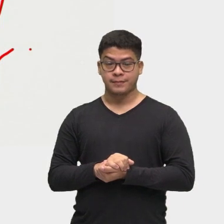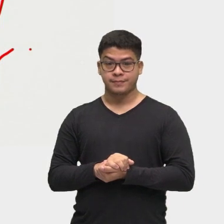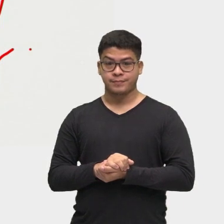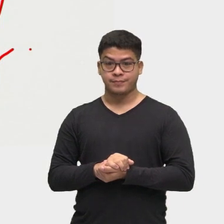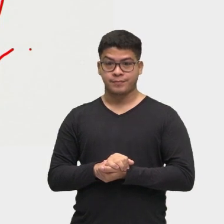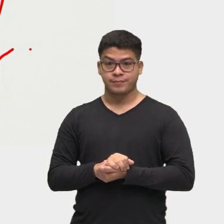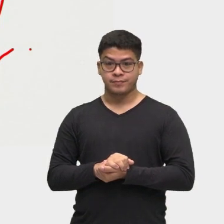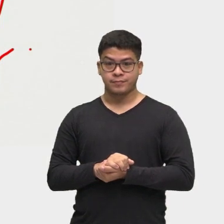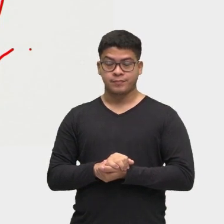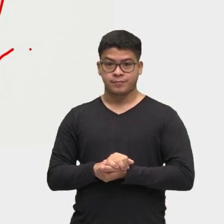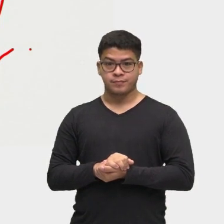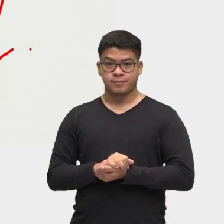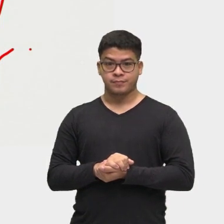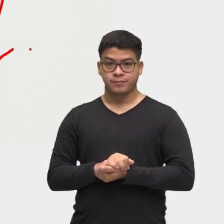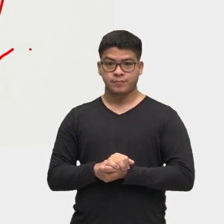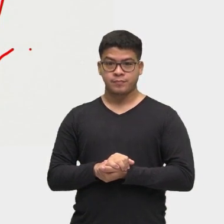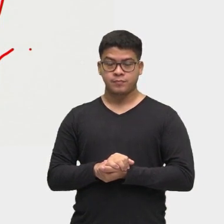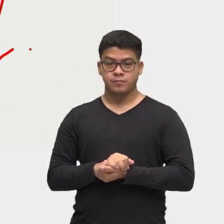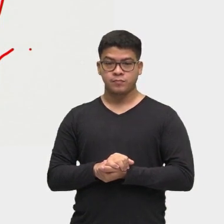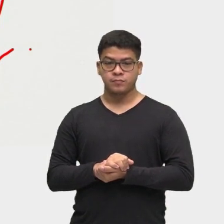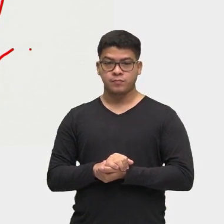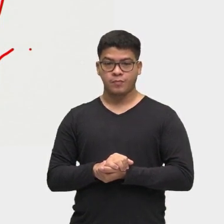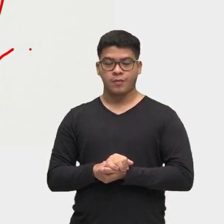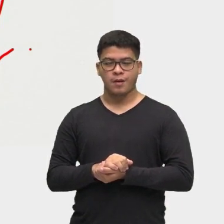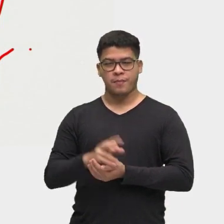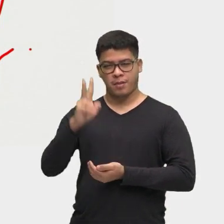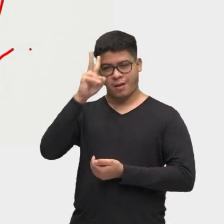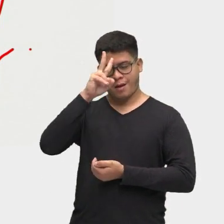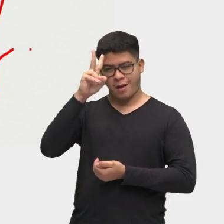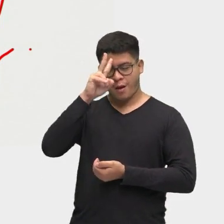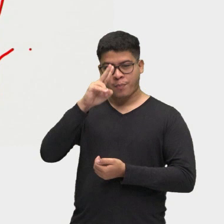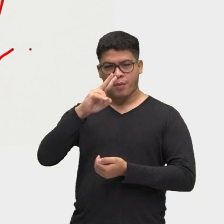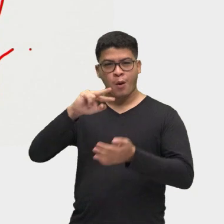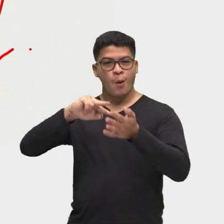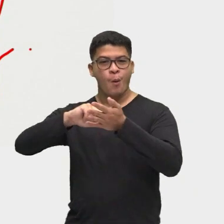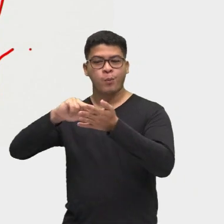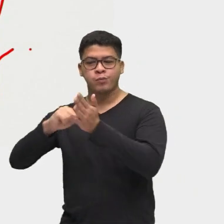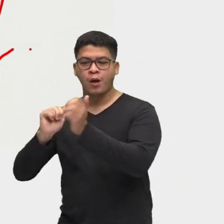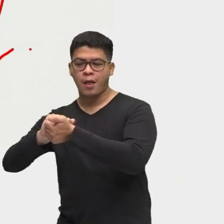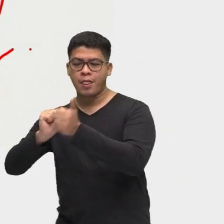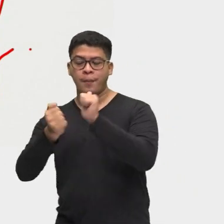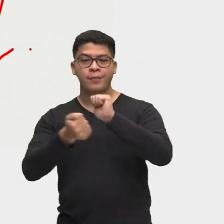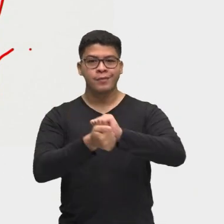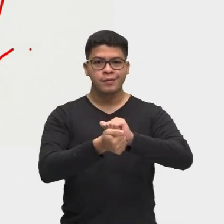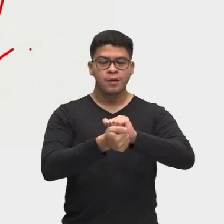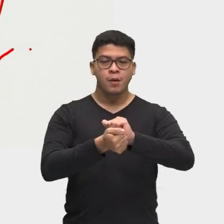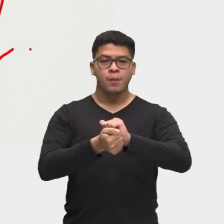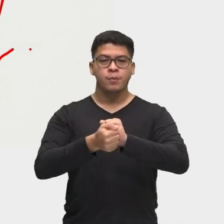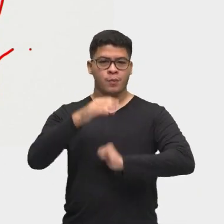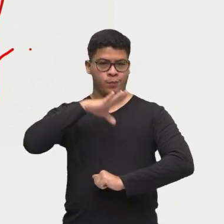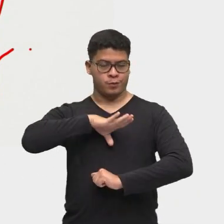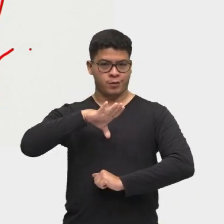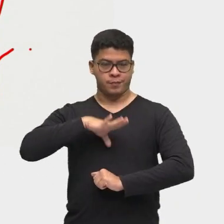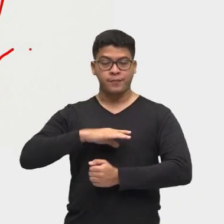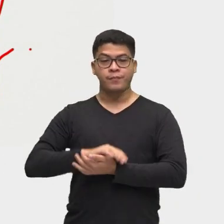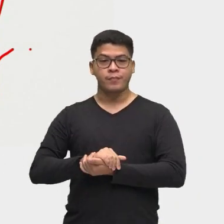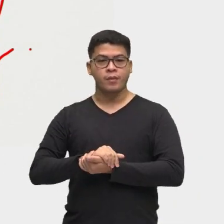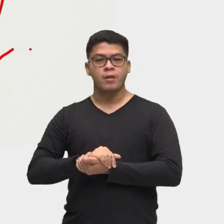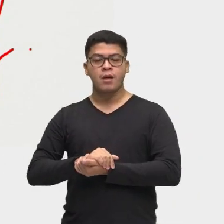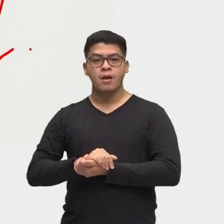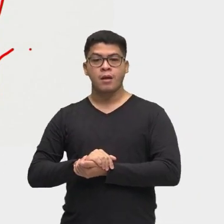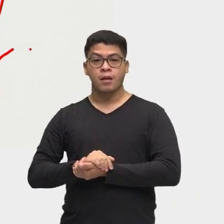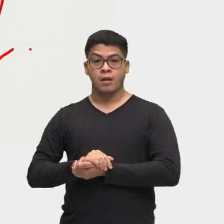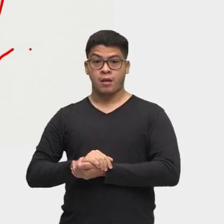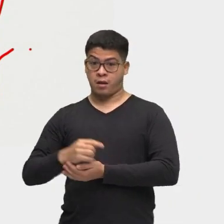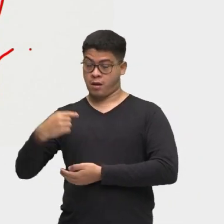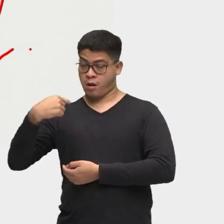Me, que seria o myself, cortei. I cut myself. I cut myself. Então, para que você